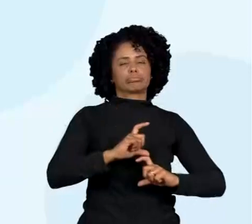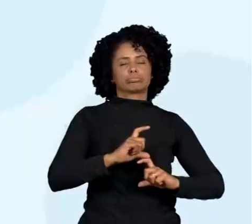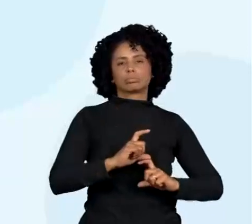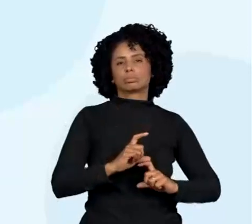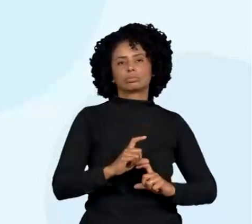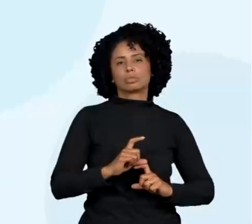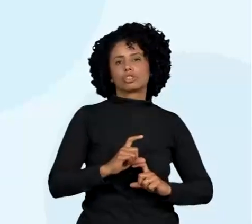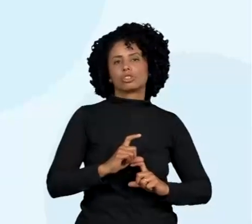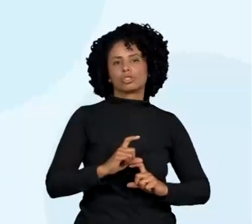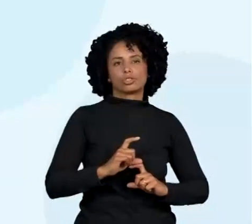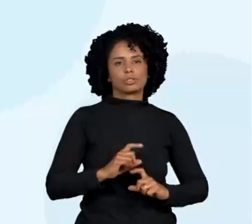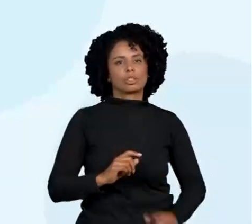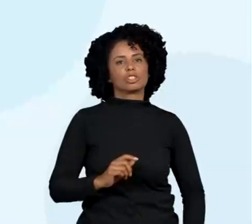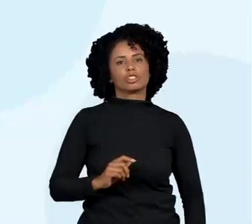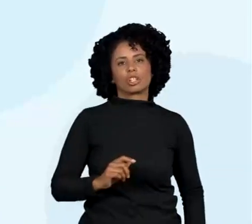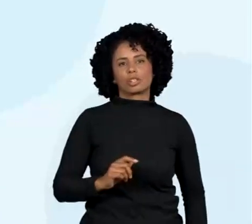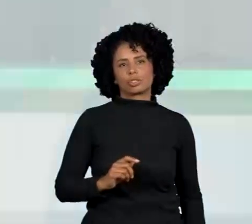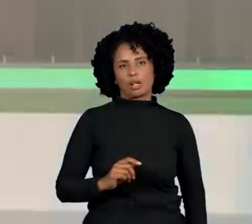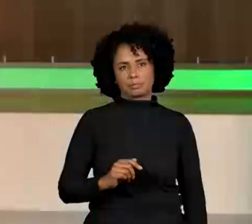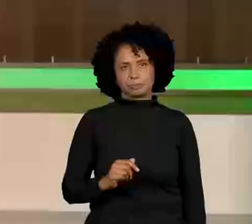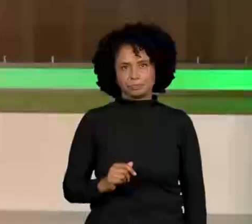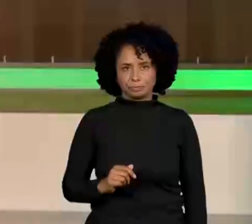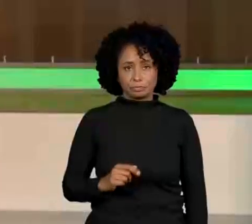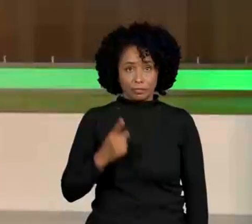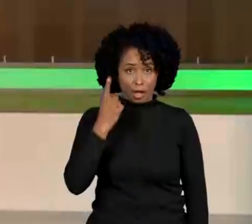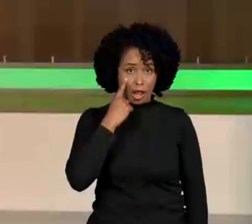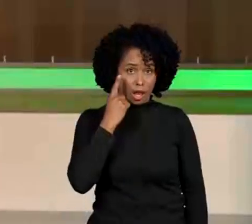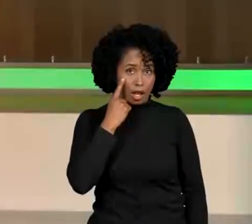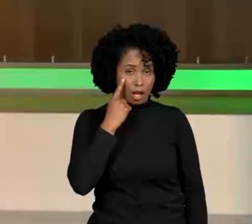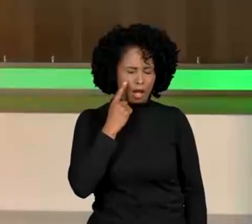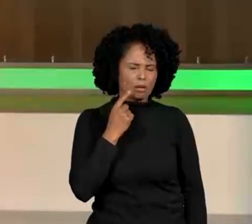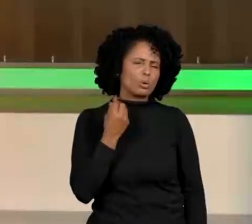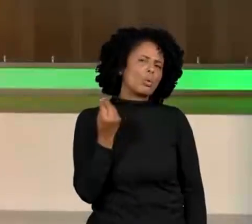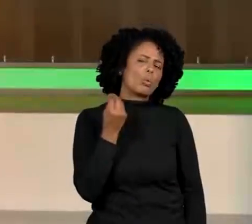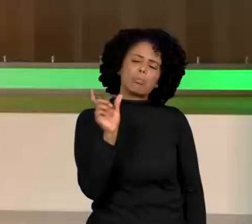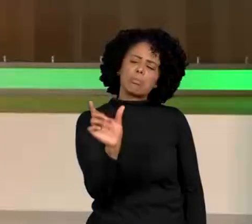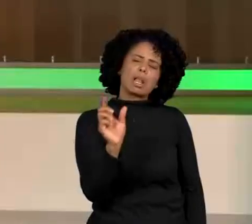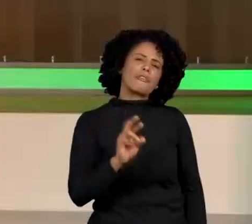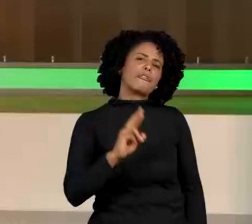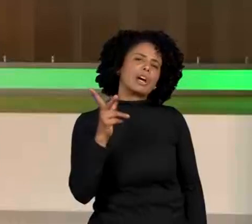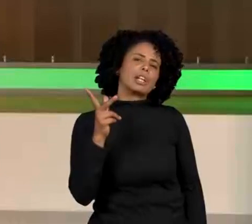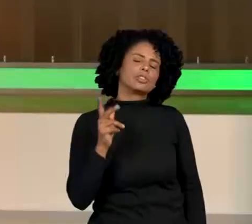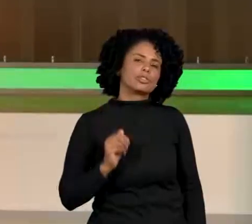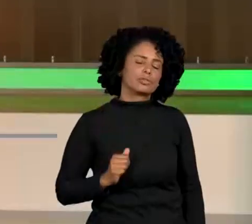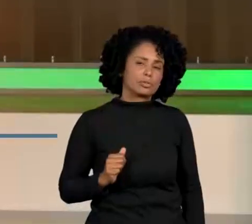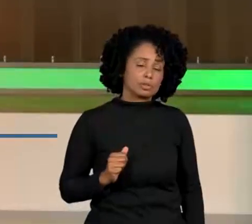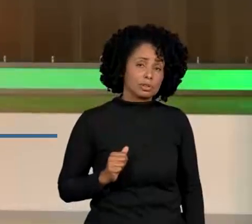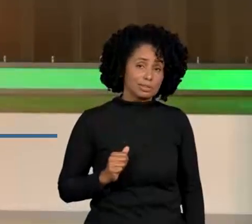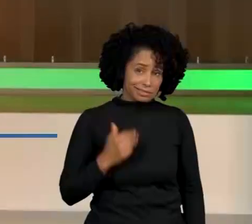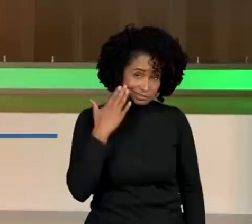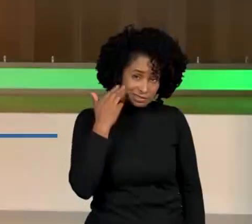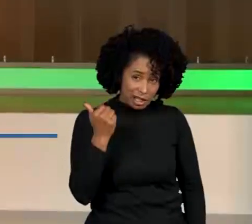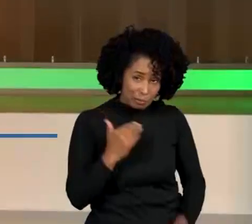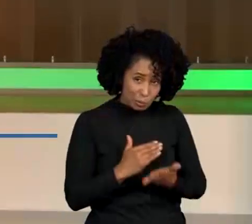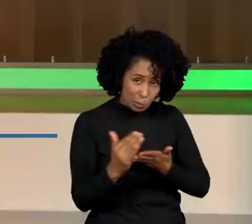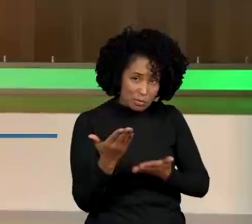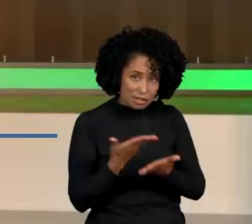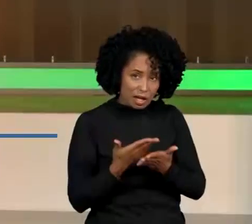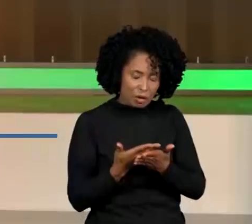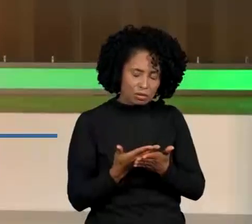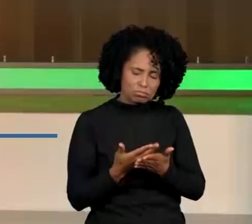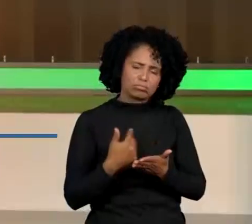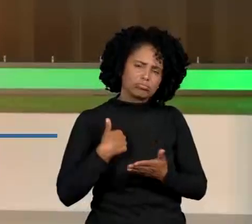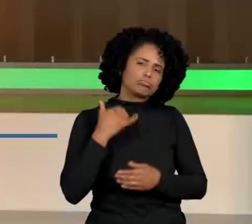palavra diferente, eu vou dar uma saidinha aqui, ó. Qual foi a palavra diferente? No início da aula, eu disse que